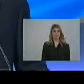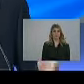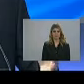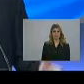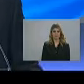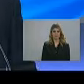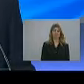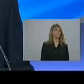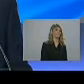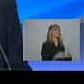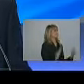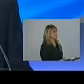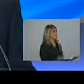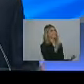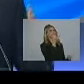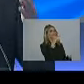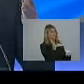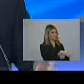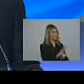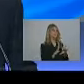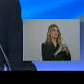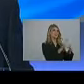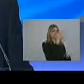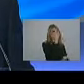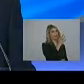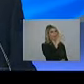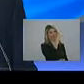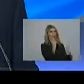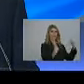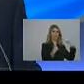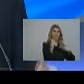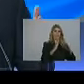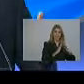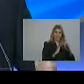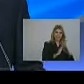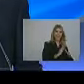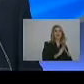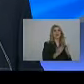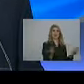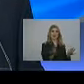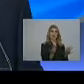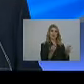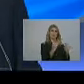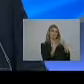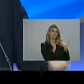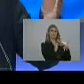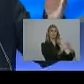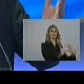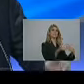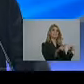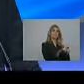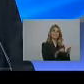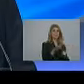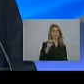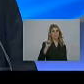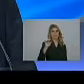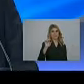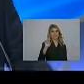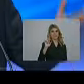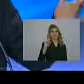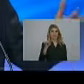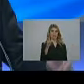Bom, antes de mais nada, boa noite. Eu quero cumprimentar todos que nos acompanham das suas casas, que nos prestigiam com a sua audiência. Quero cumprimentar o Sérgio, que é o mediador